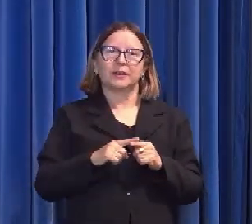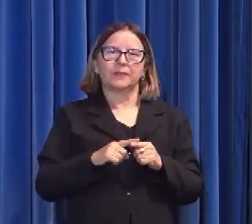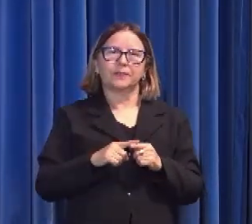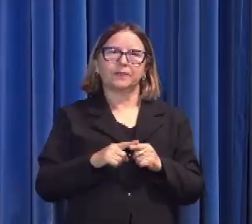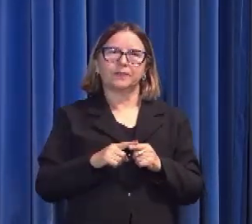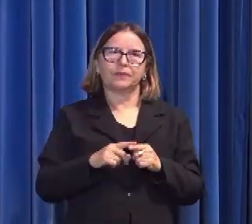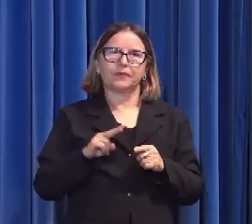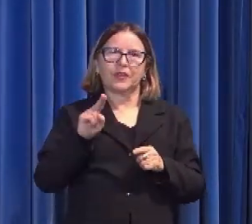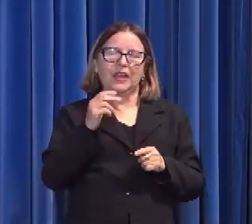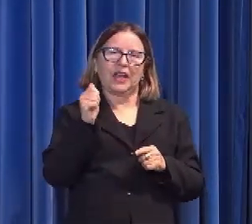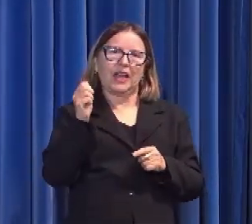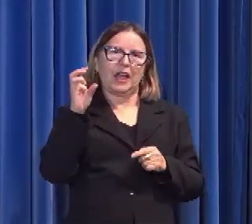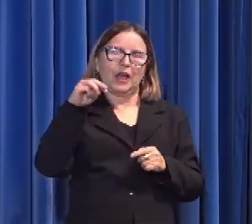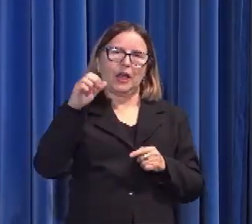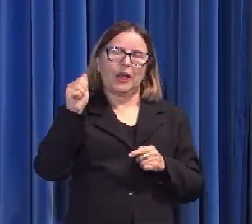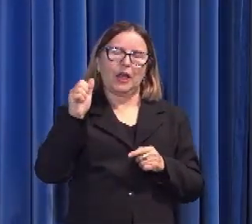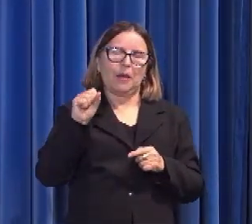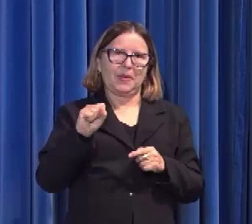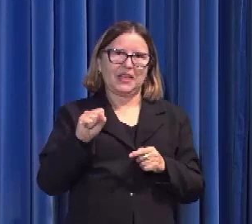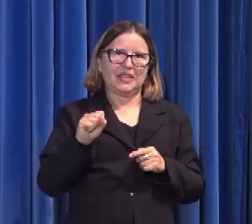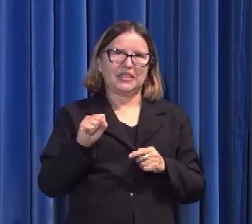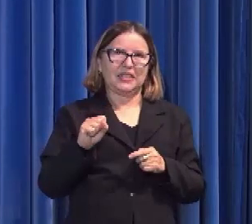Israel estão brigando